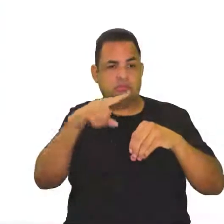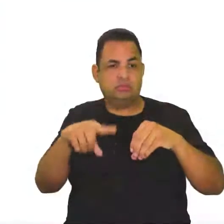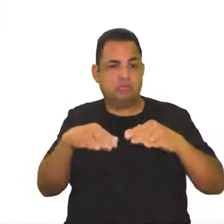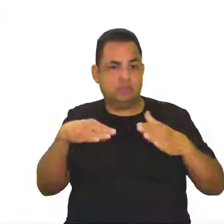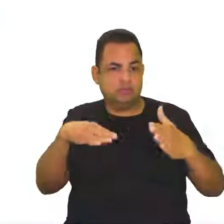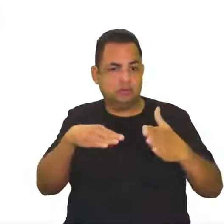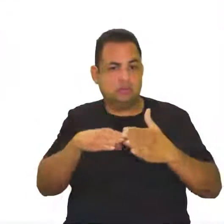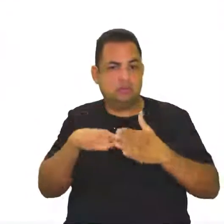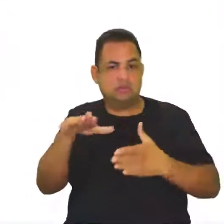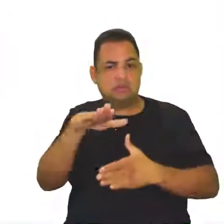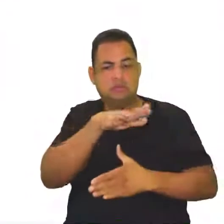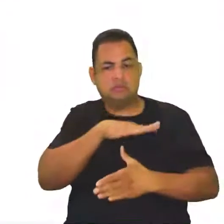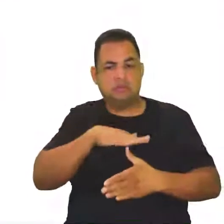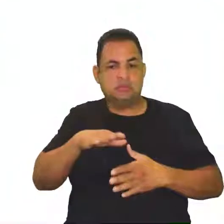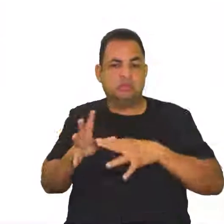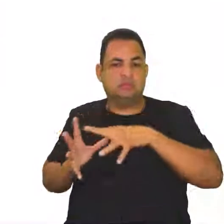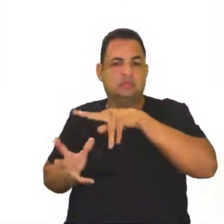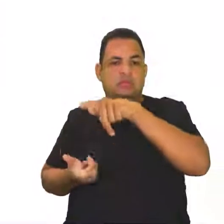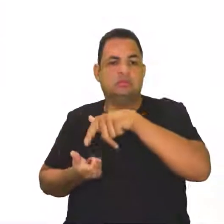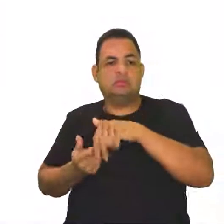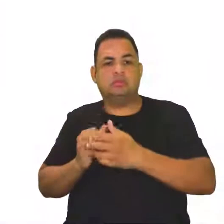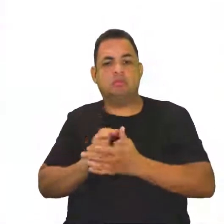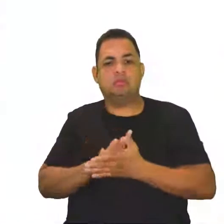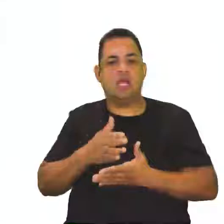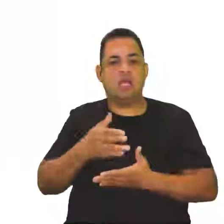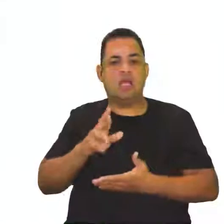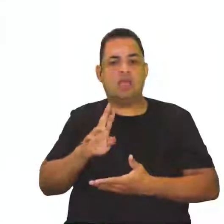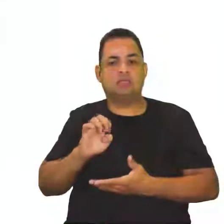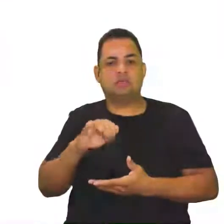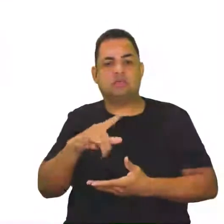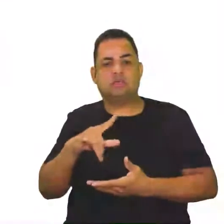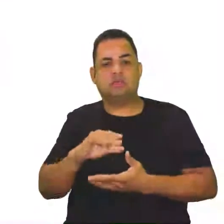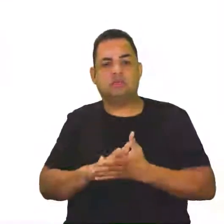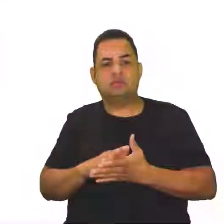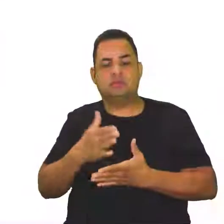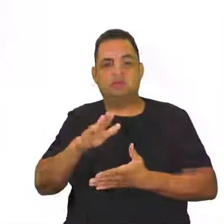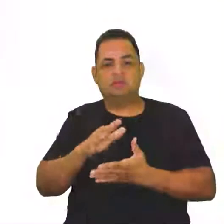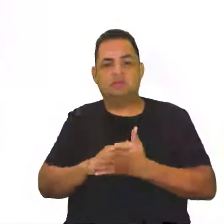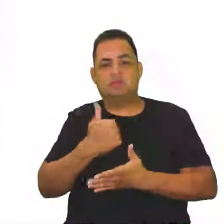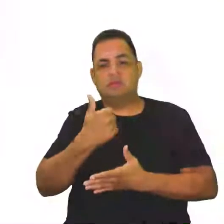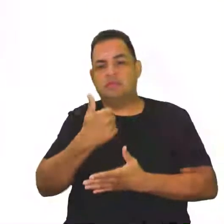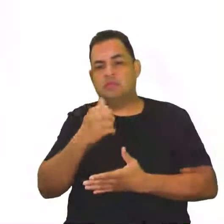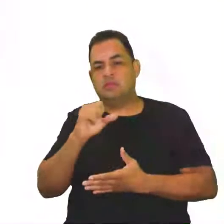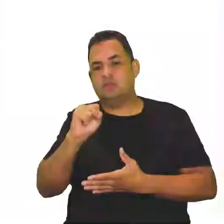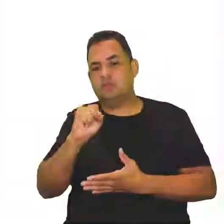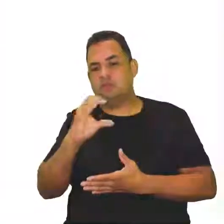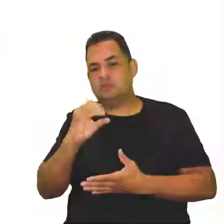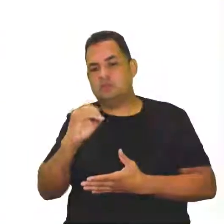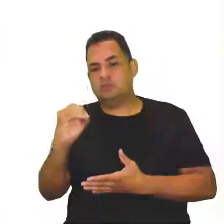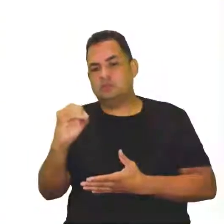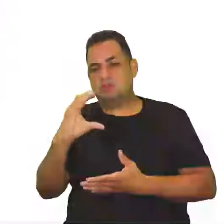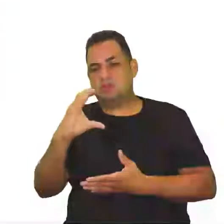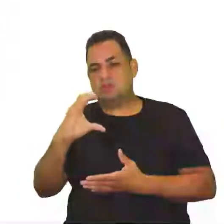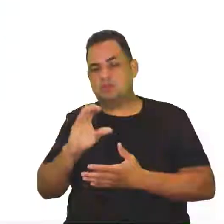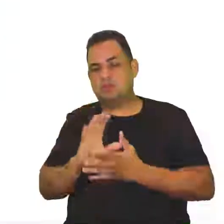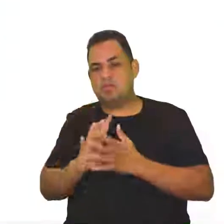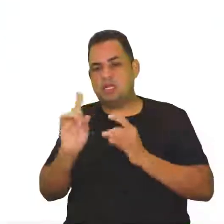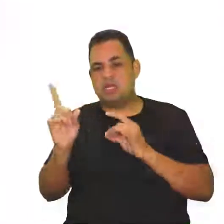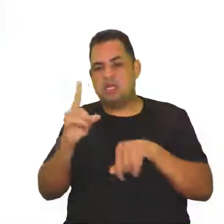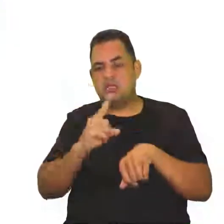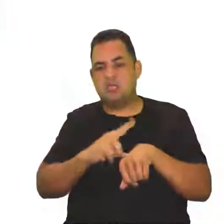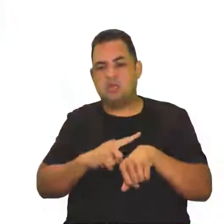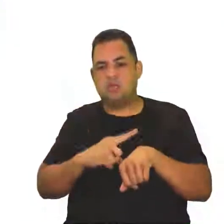atingem a superfície terrestre, na razão aproximadamente de 1.800 coulombs por segundo.